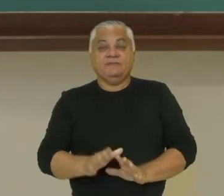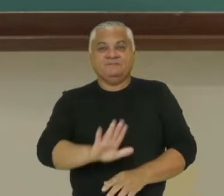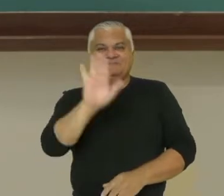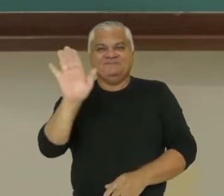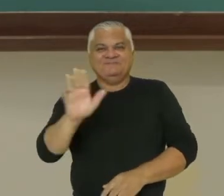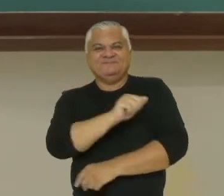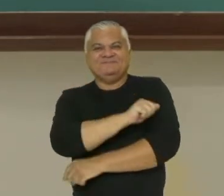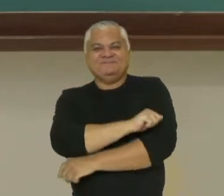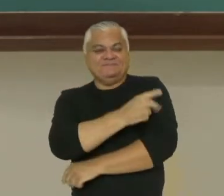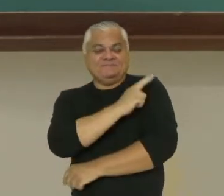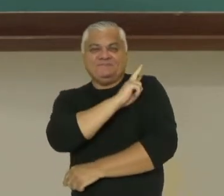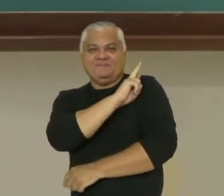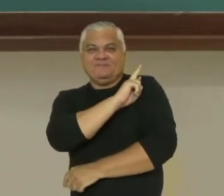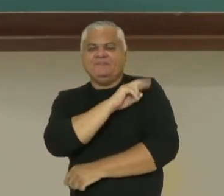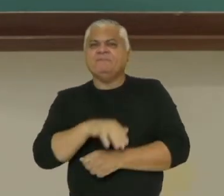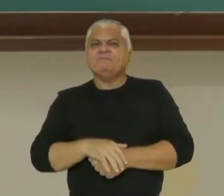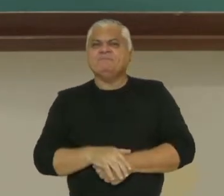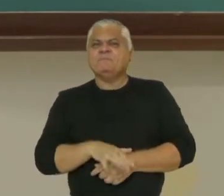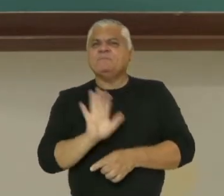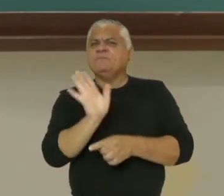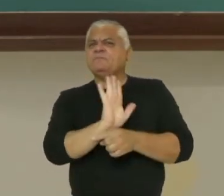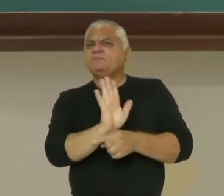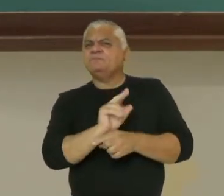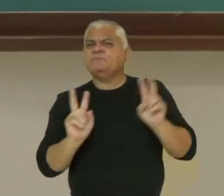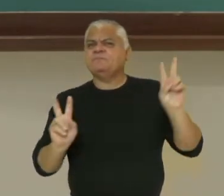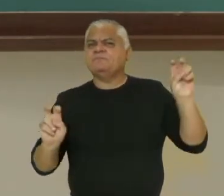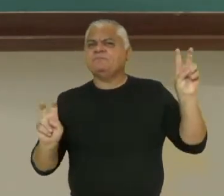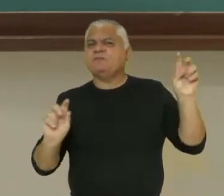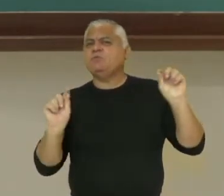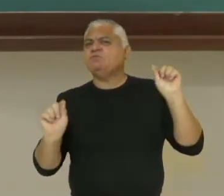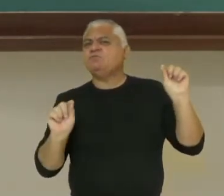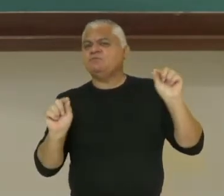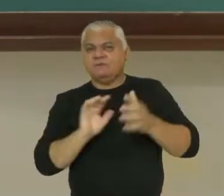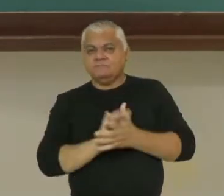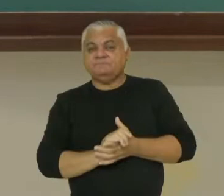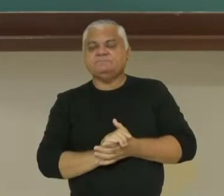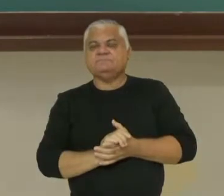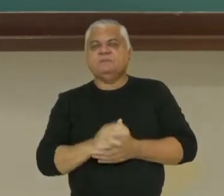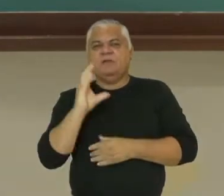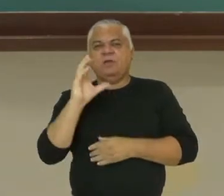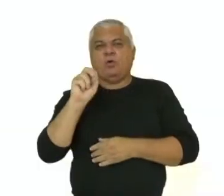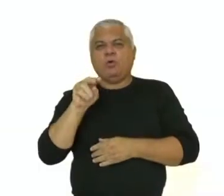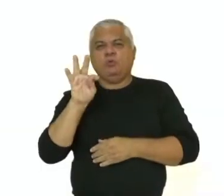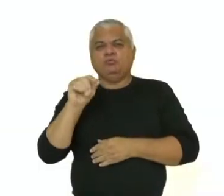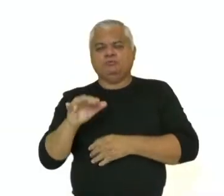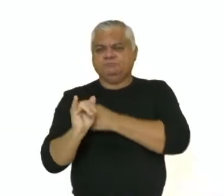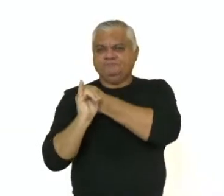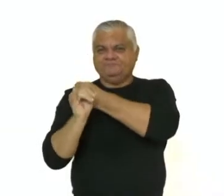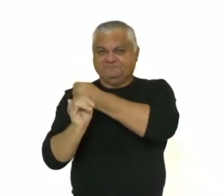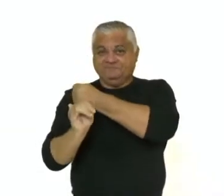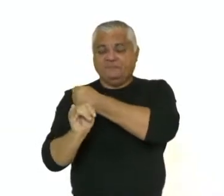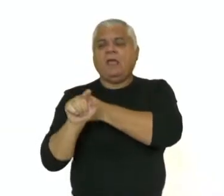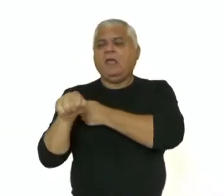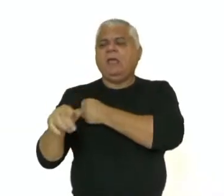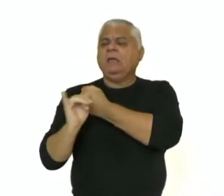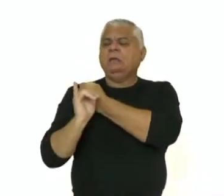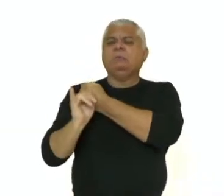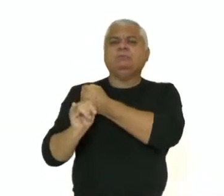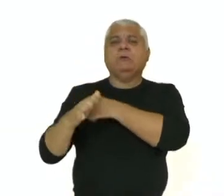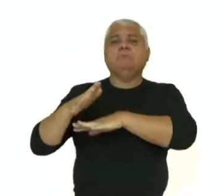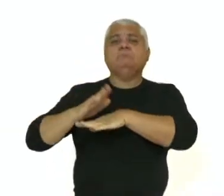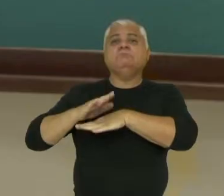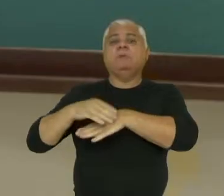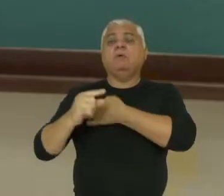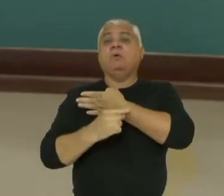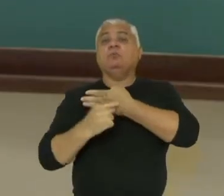Olá, estudantes da segunda série! Nesse vídeo vamos falar sobre conto. O conto é de autoria